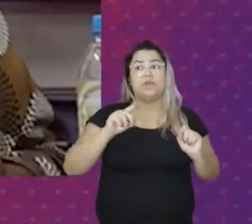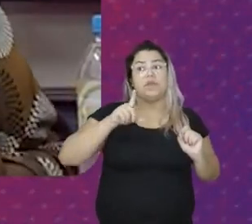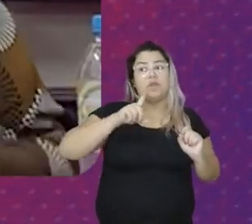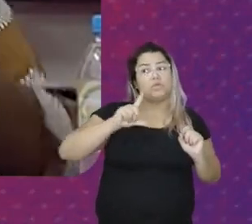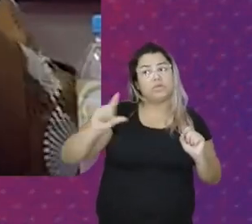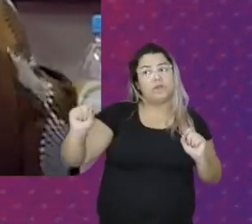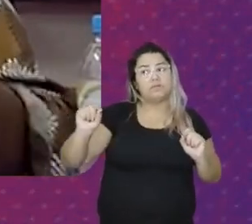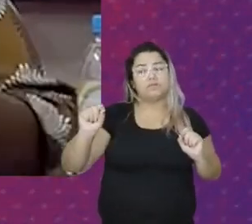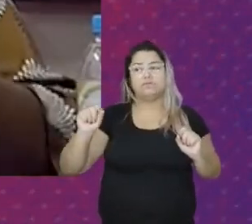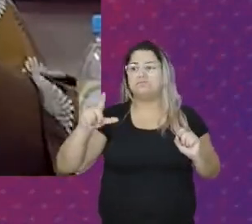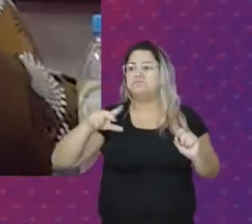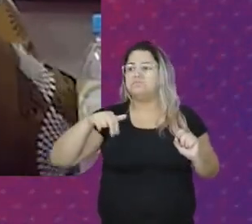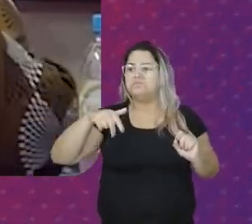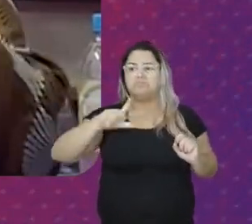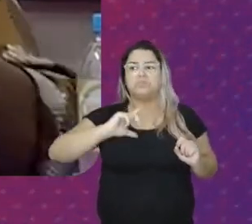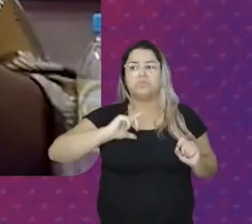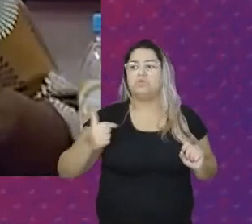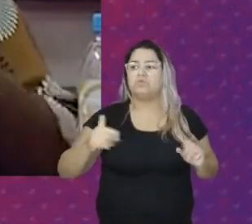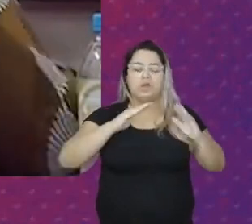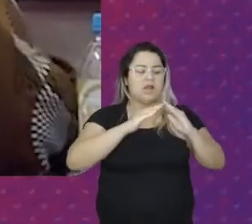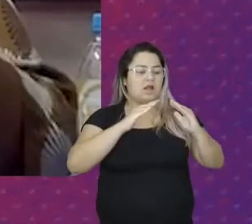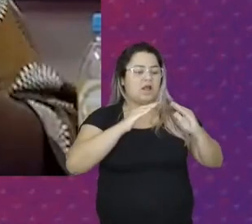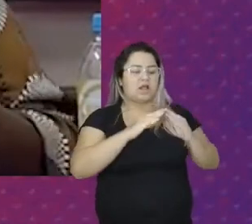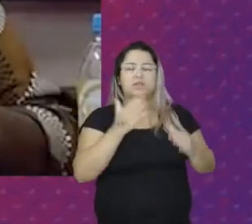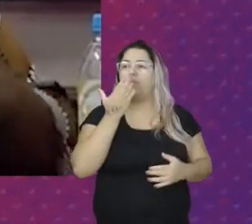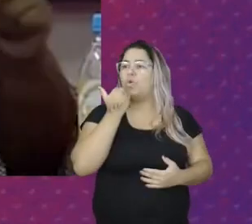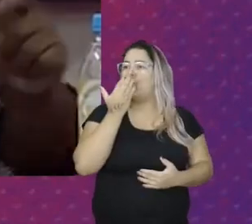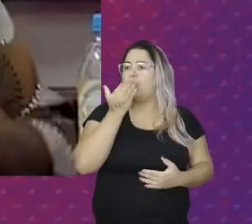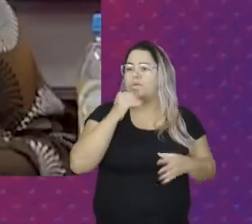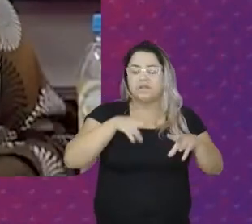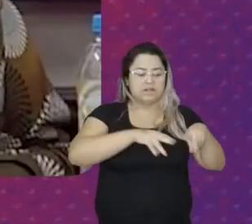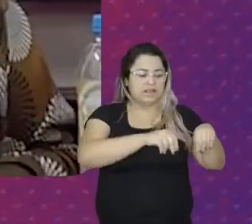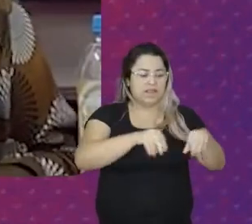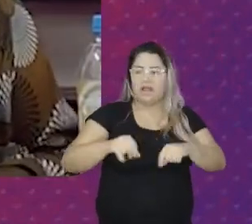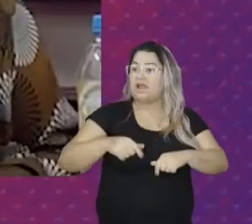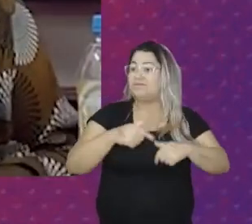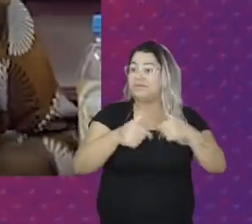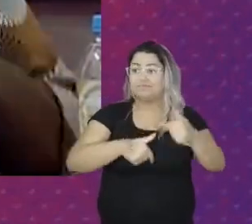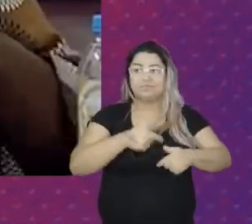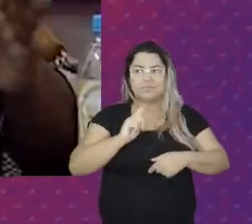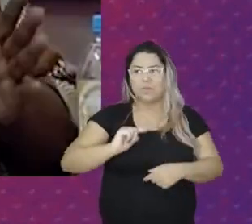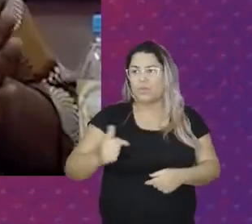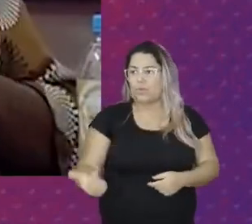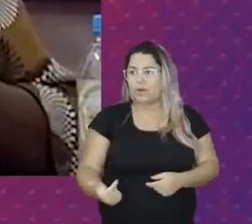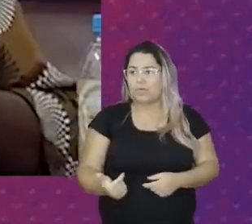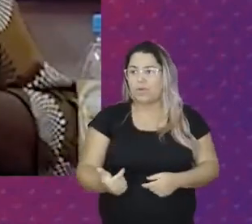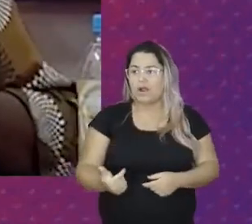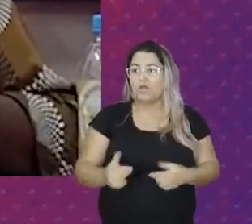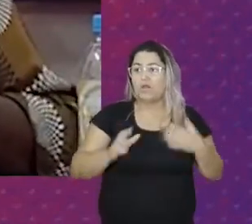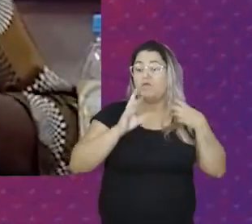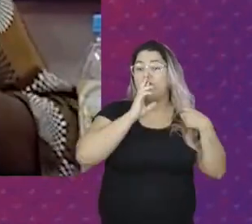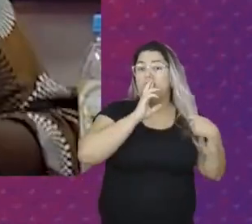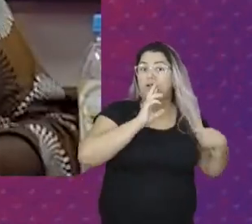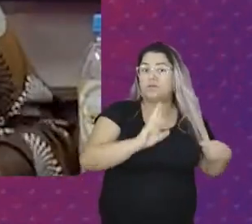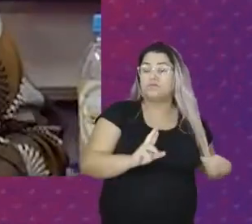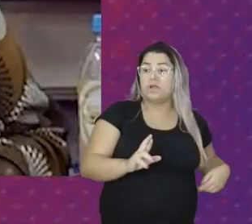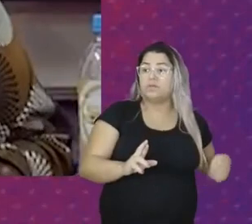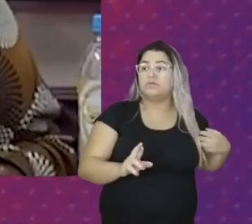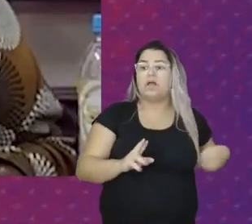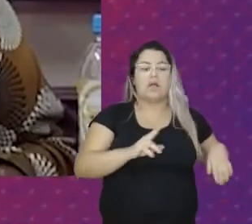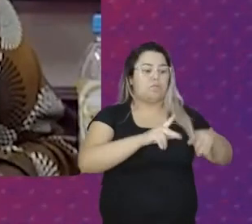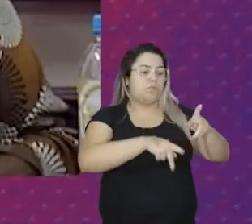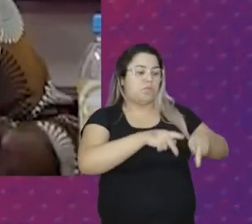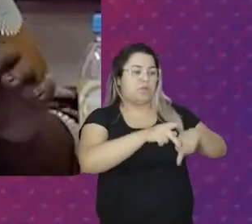aí. Não tinha casa, comida, terra, nem trabalho. Esse foi o resultado da abolição da